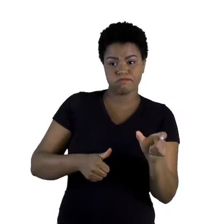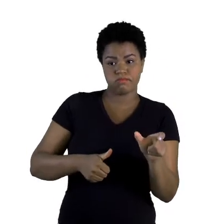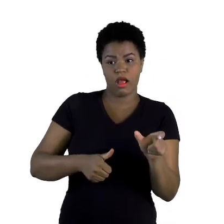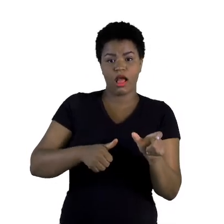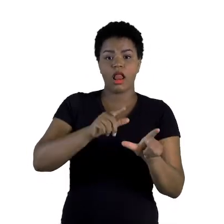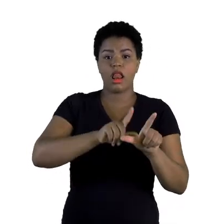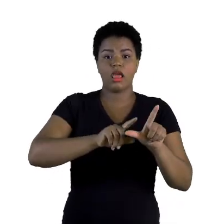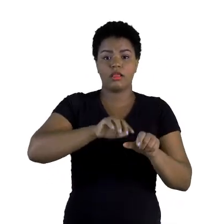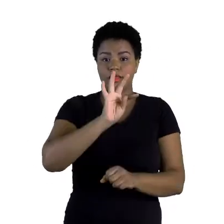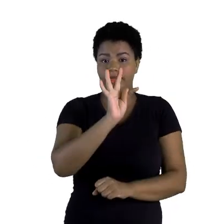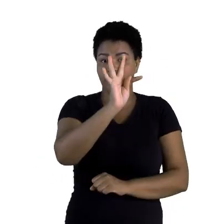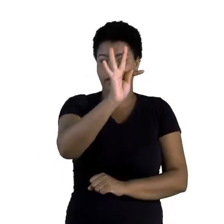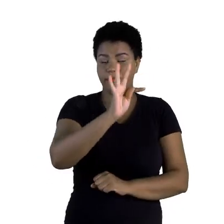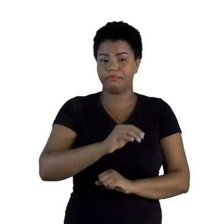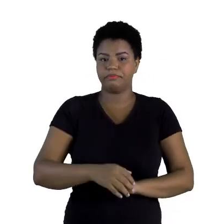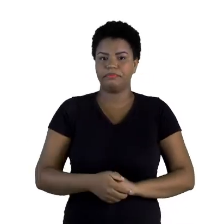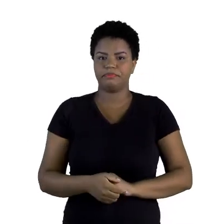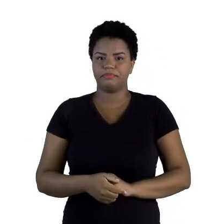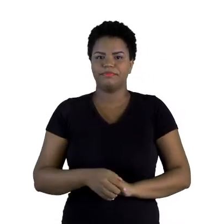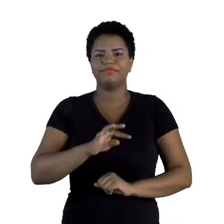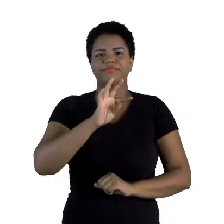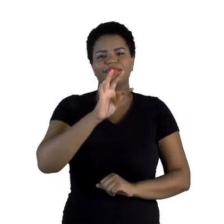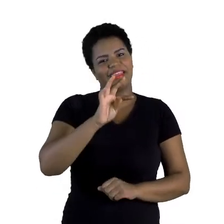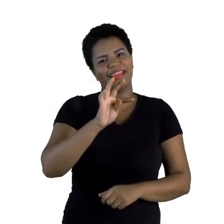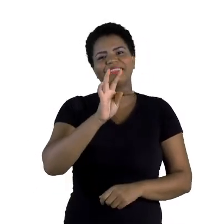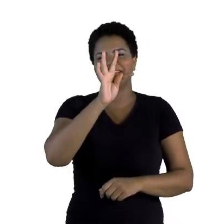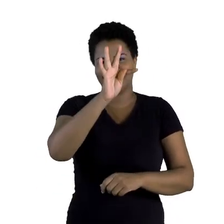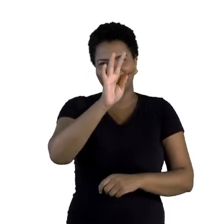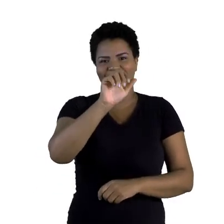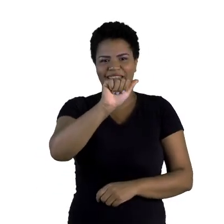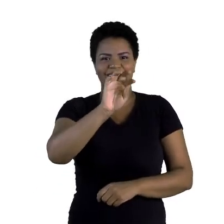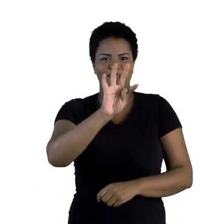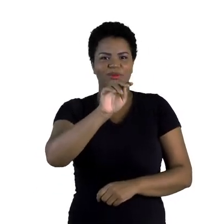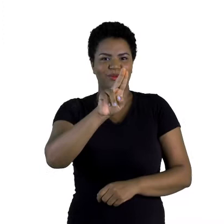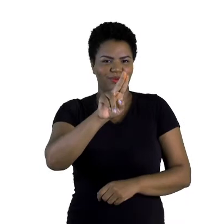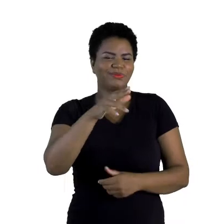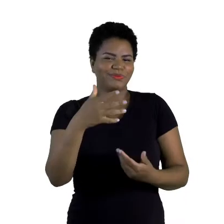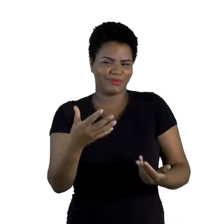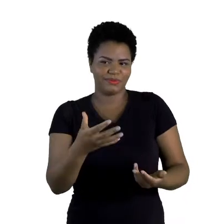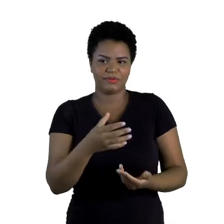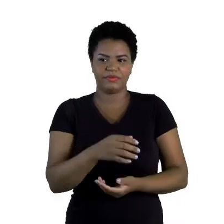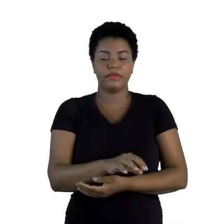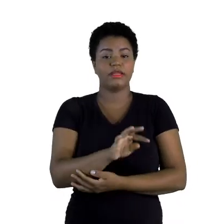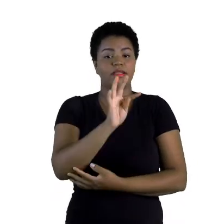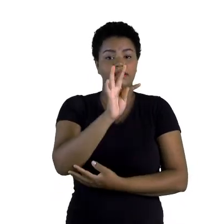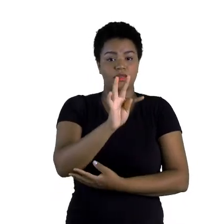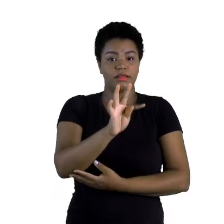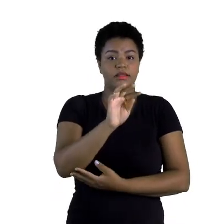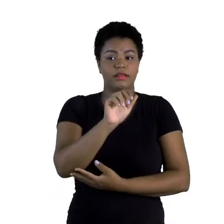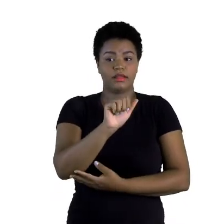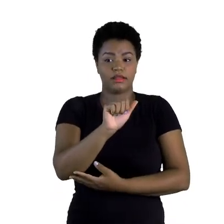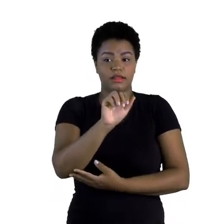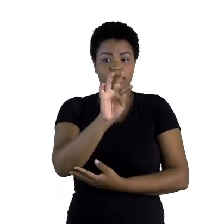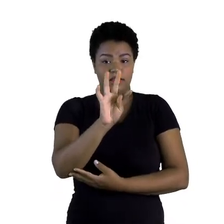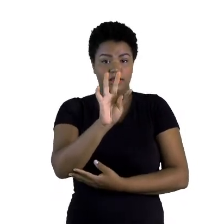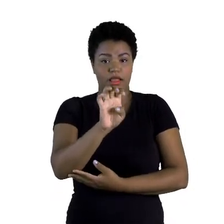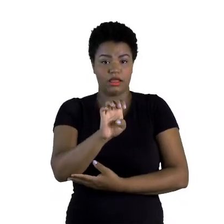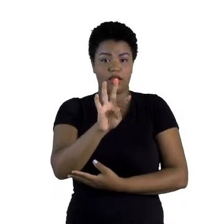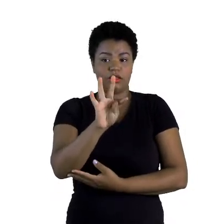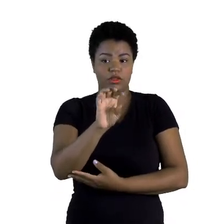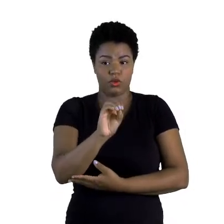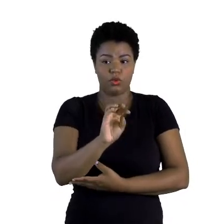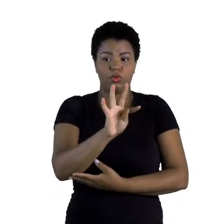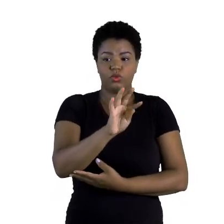letra T. T de tatu, que está logo no início. Ó, leia comigo. Tatu. Teto,